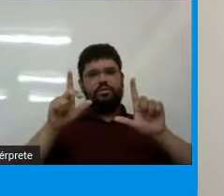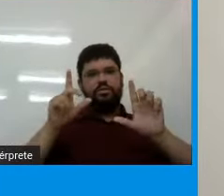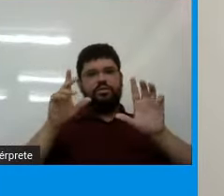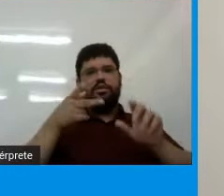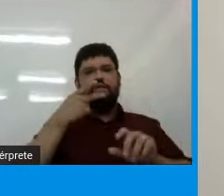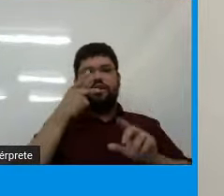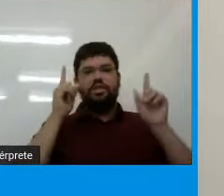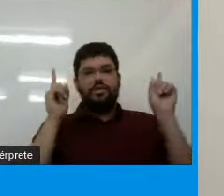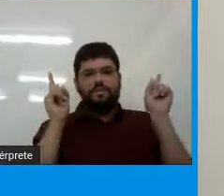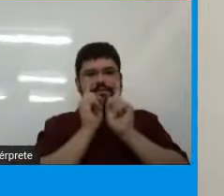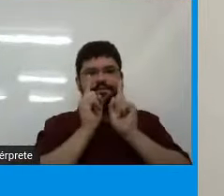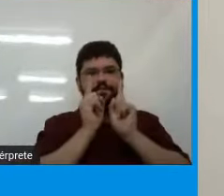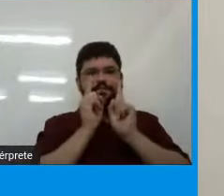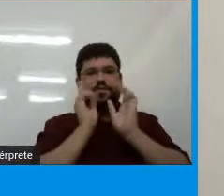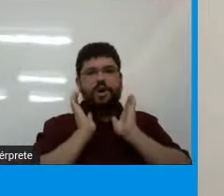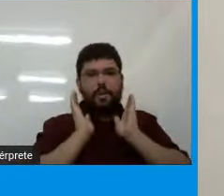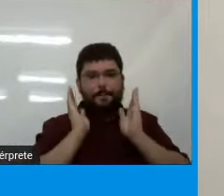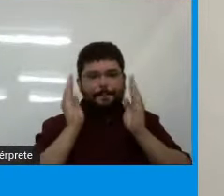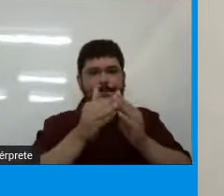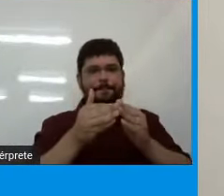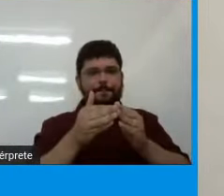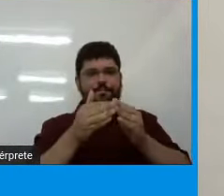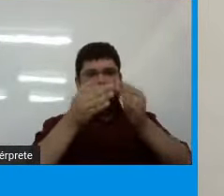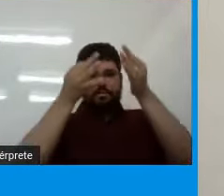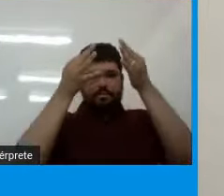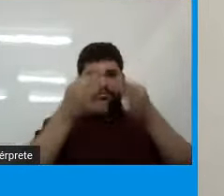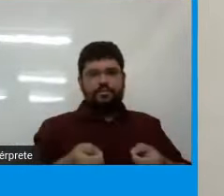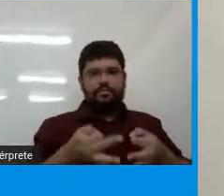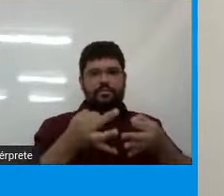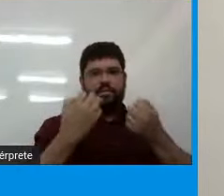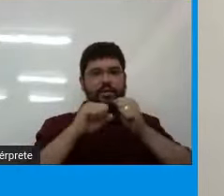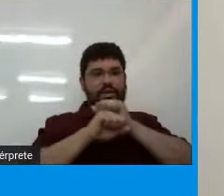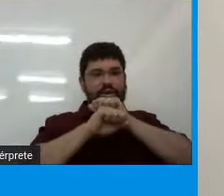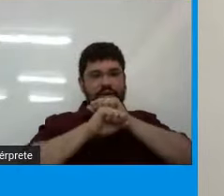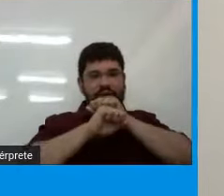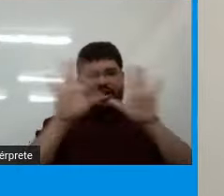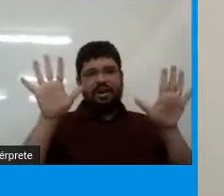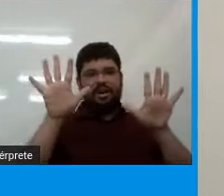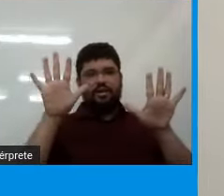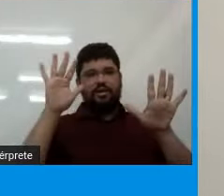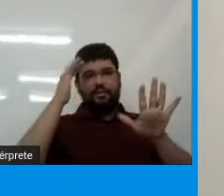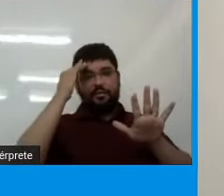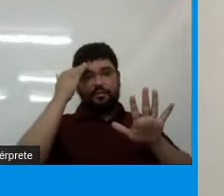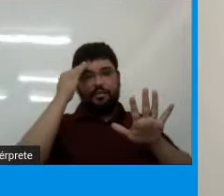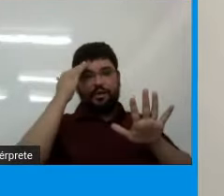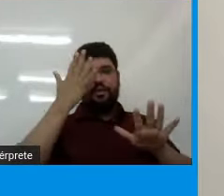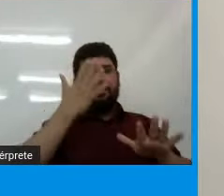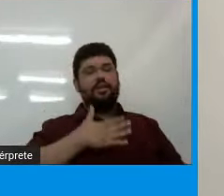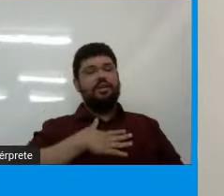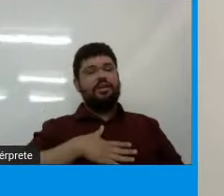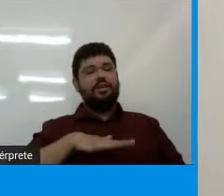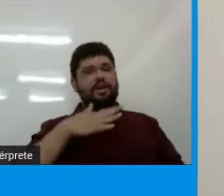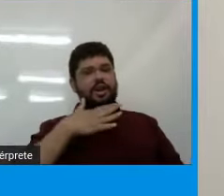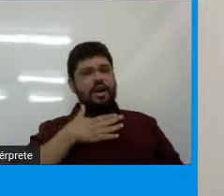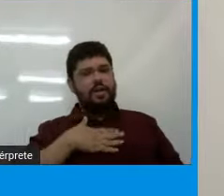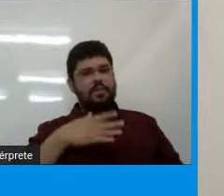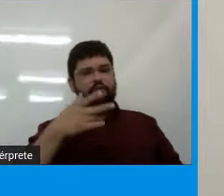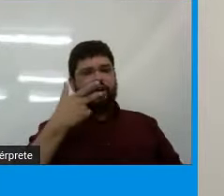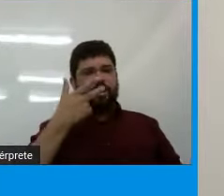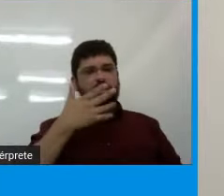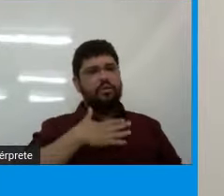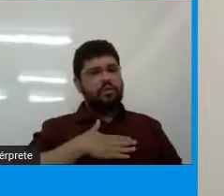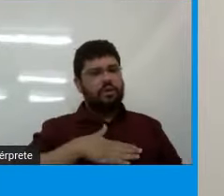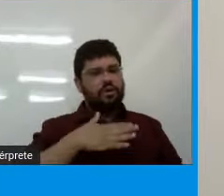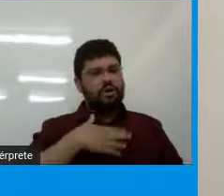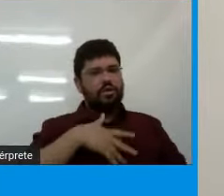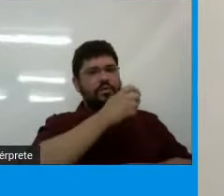ordem direta. O texto tem que estar muito claro, tanto para que você fale confortavelmente, dando pausas, quanto para que seu aluno não tenha